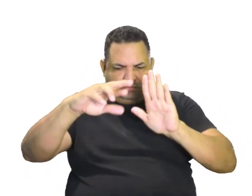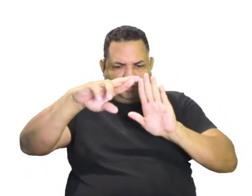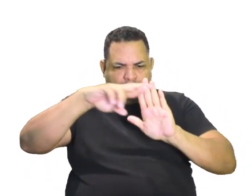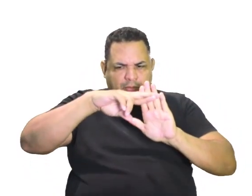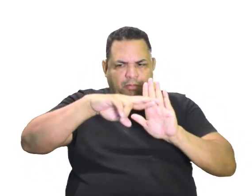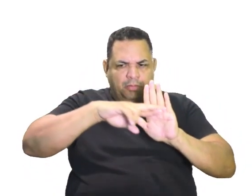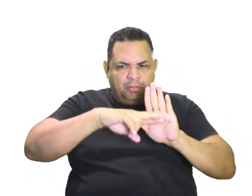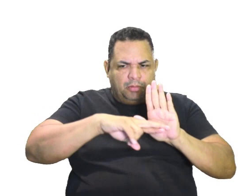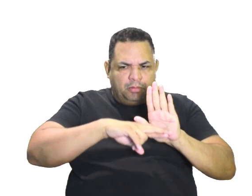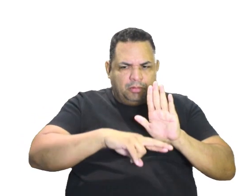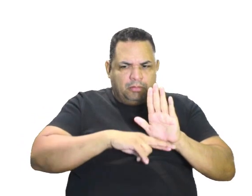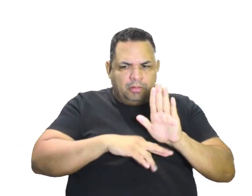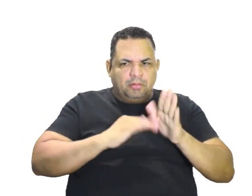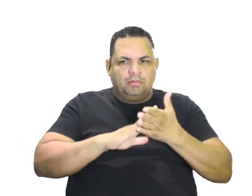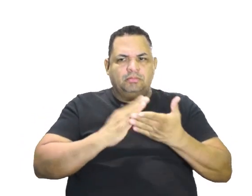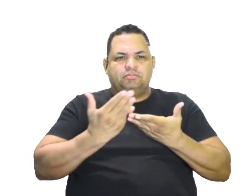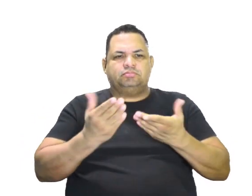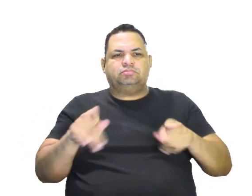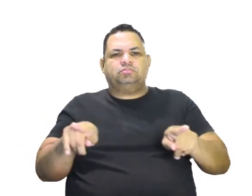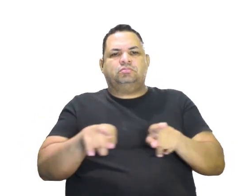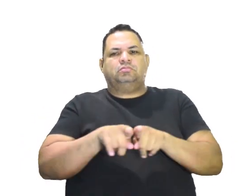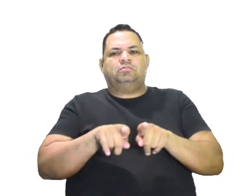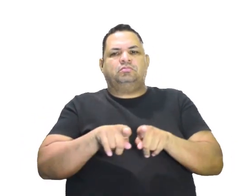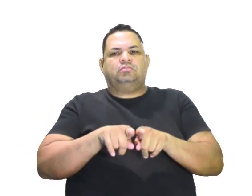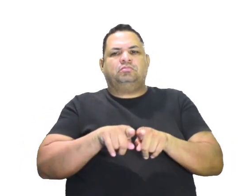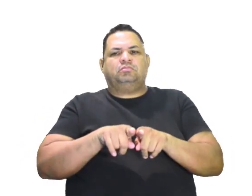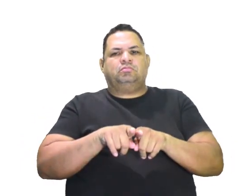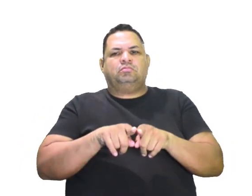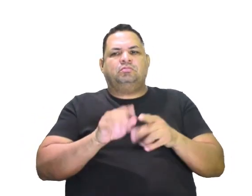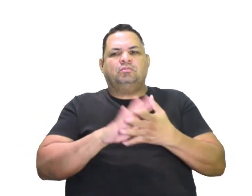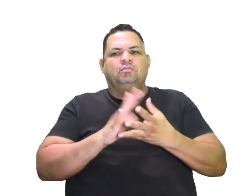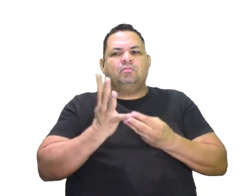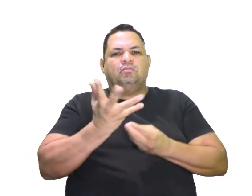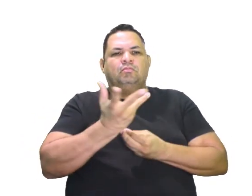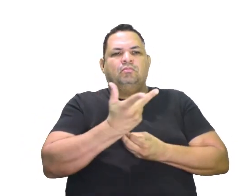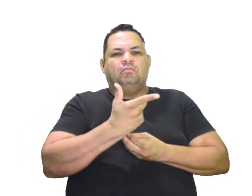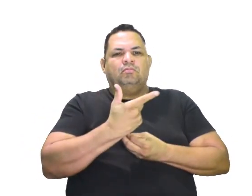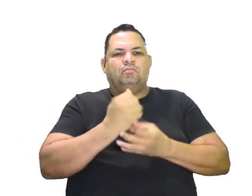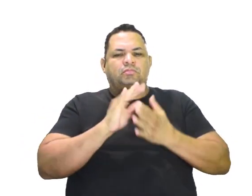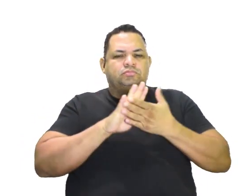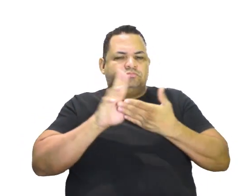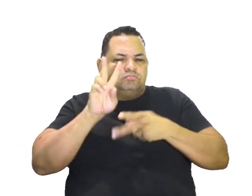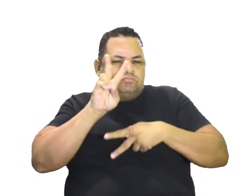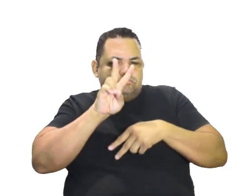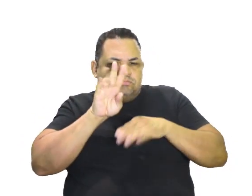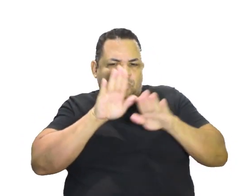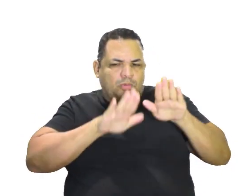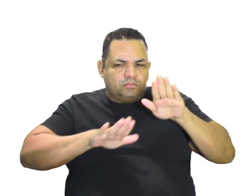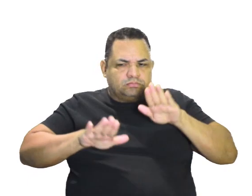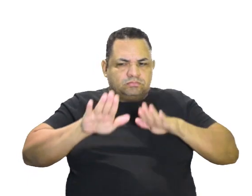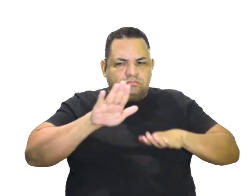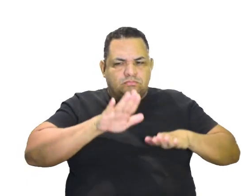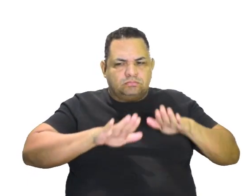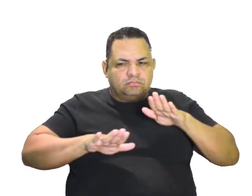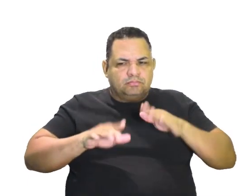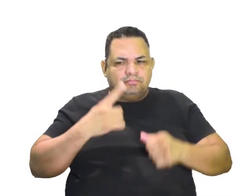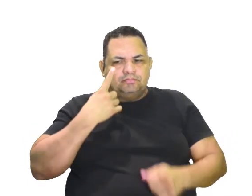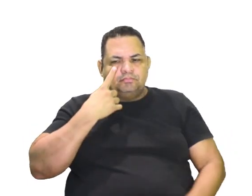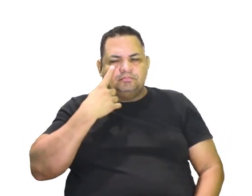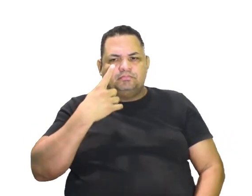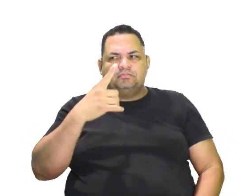um certo regramento e tinha que ser uma arte muito cuidadosa, né? Tinha que